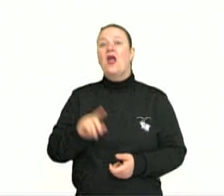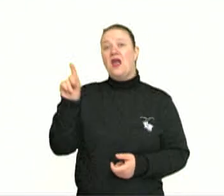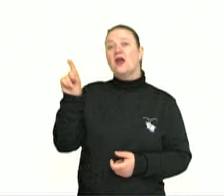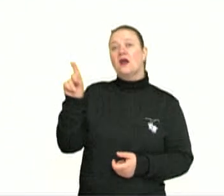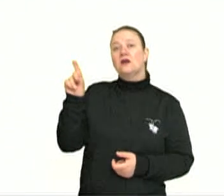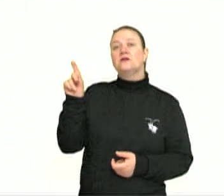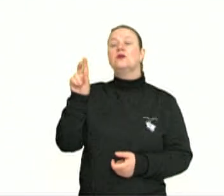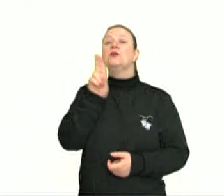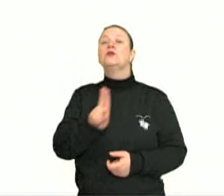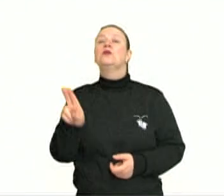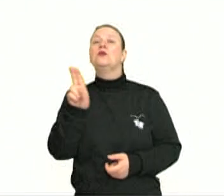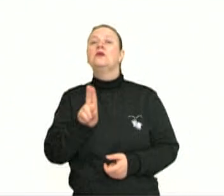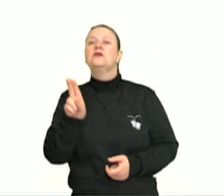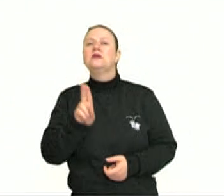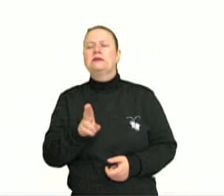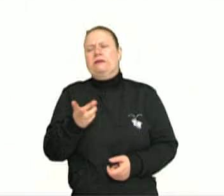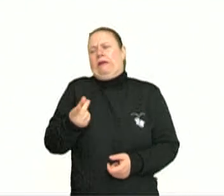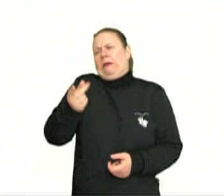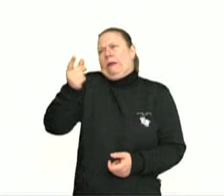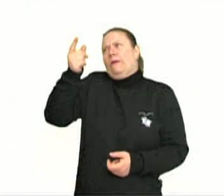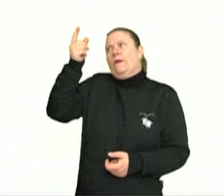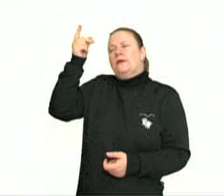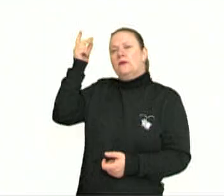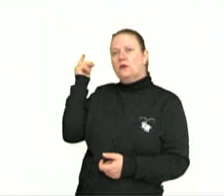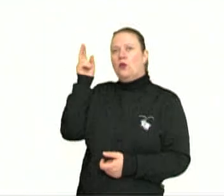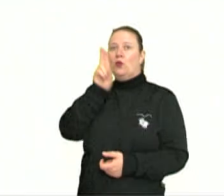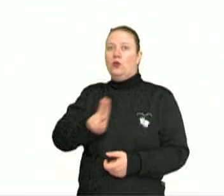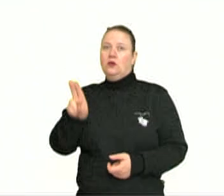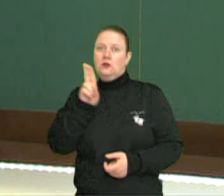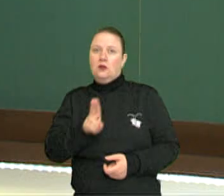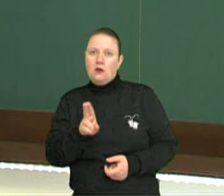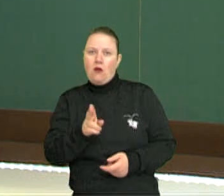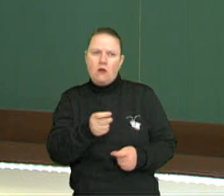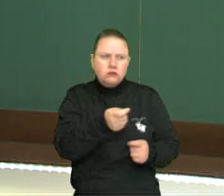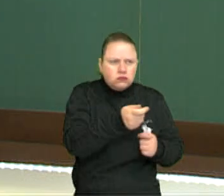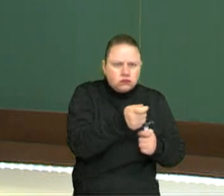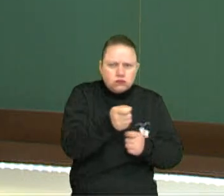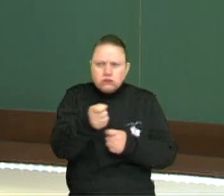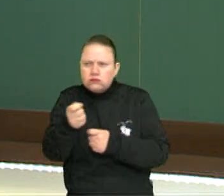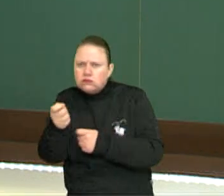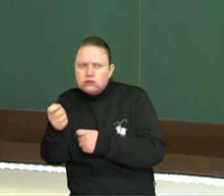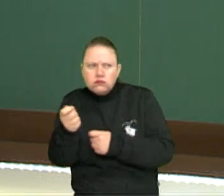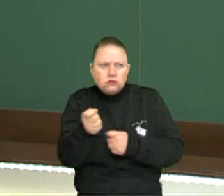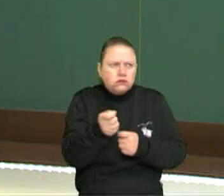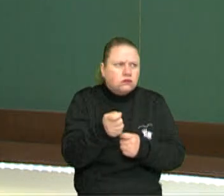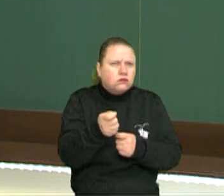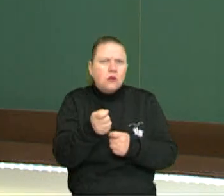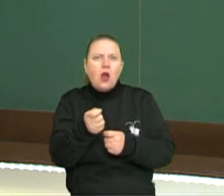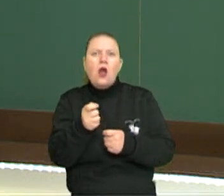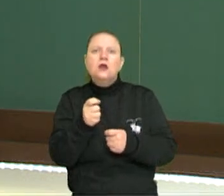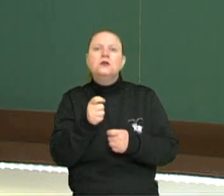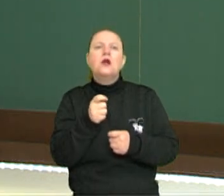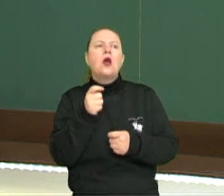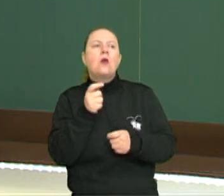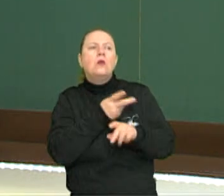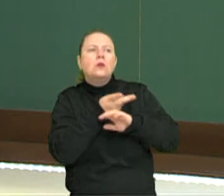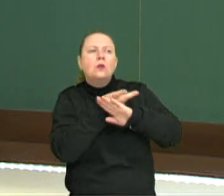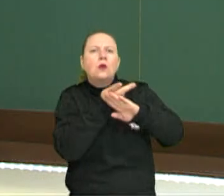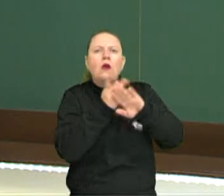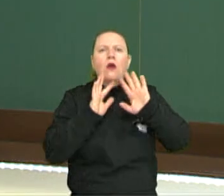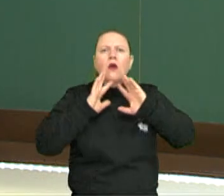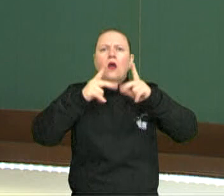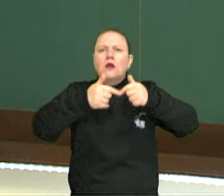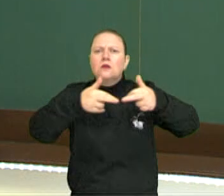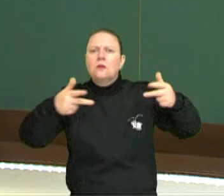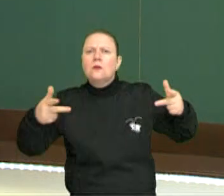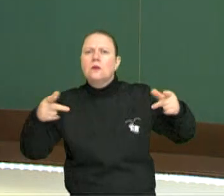primitiva, bastante utilizada por militares e caçadores. O cara raizão, né? O cara que vai lá fazer algumas